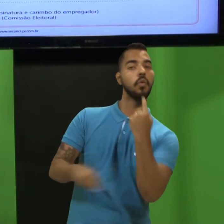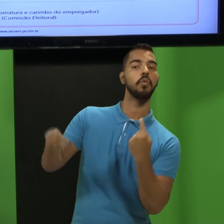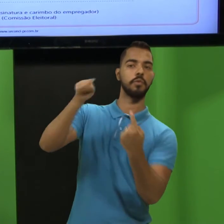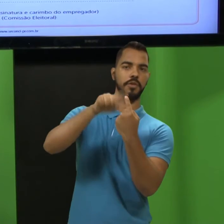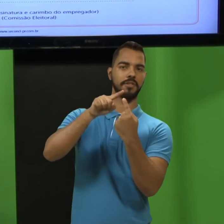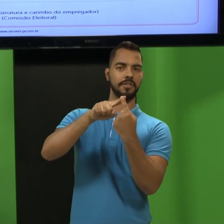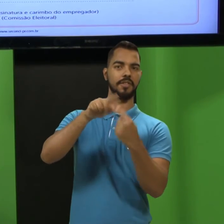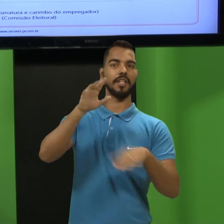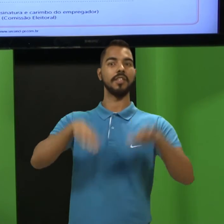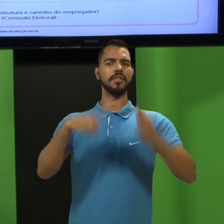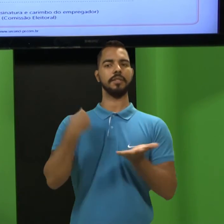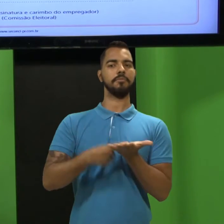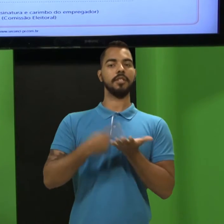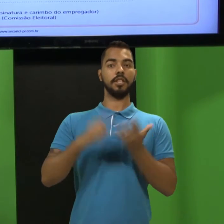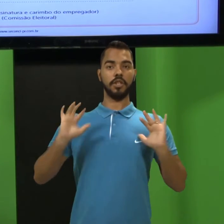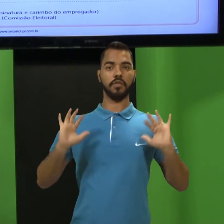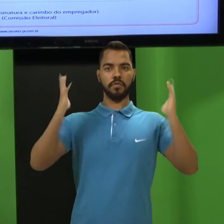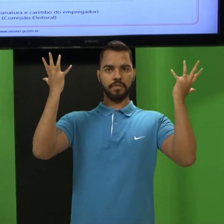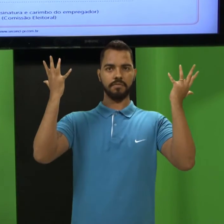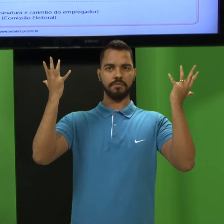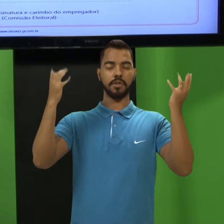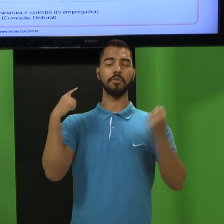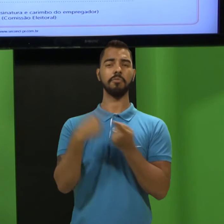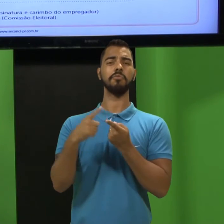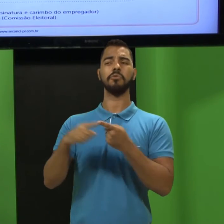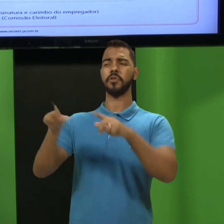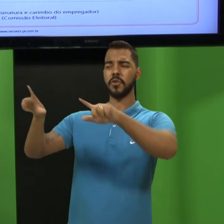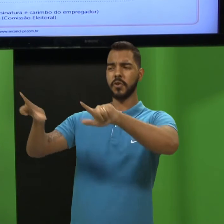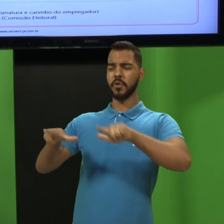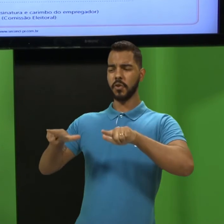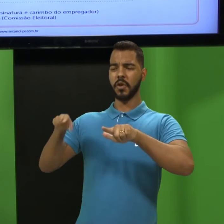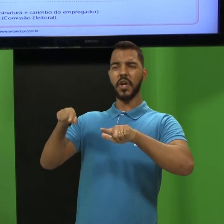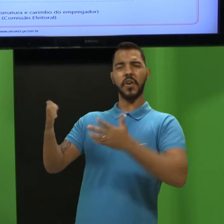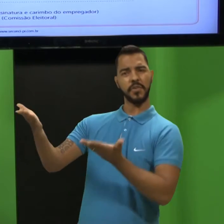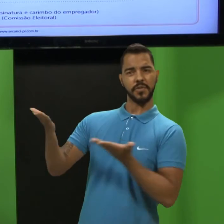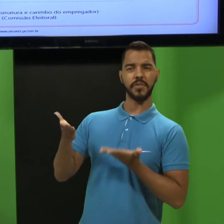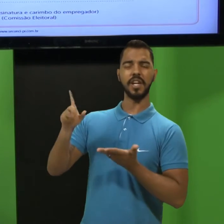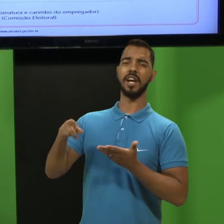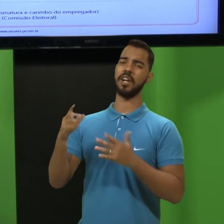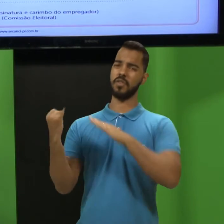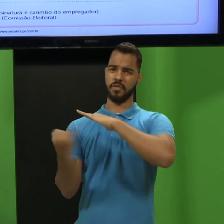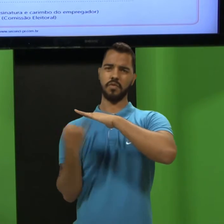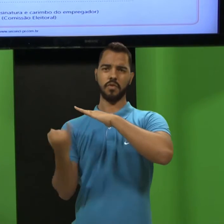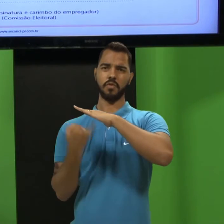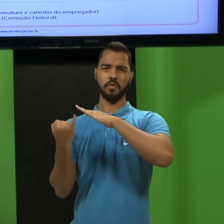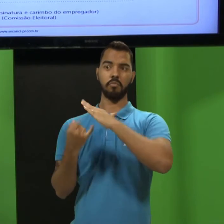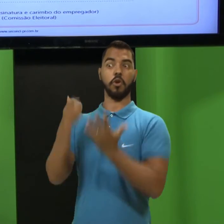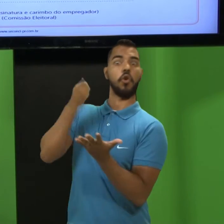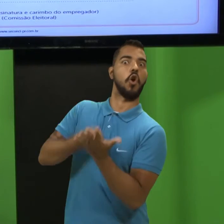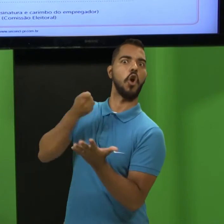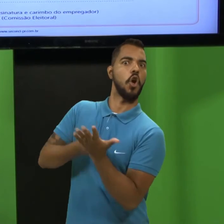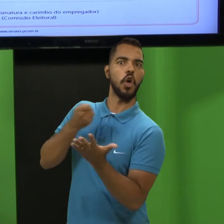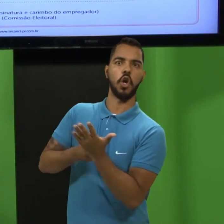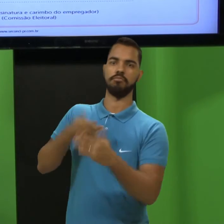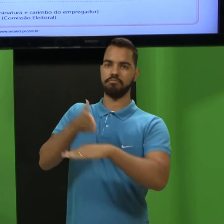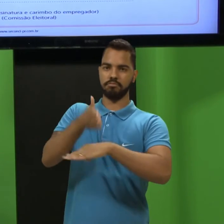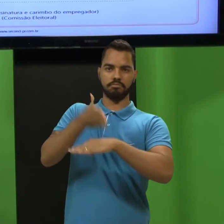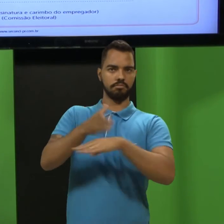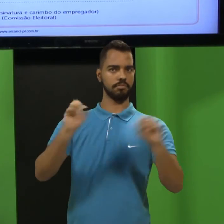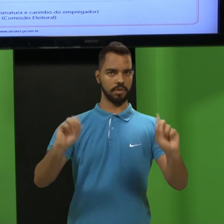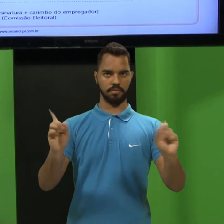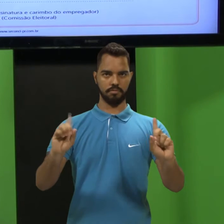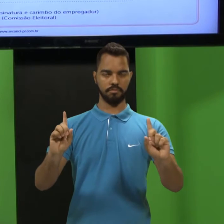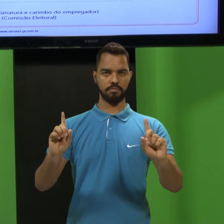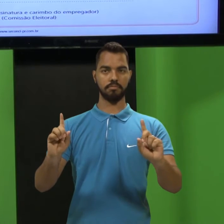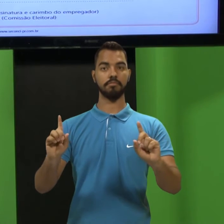do evento. O convite é menos formal e não há registro ou obrigatoriedade da presença do convidado. Ao